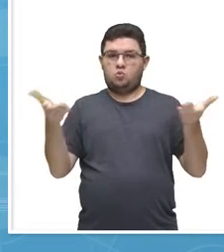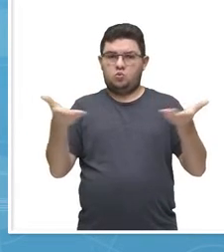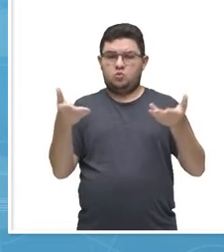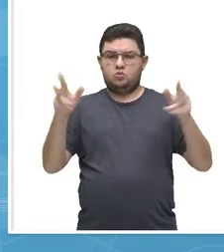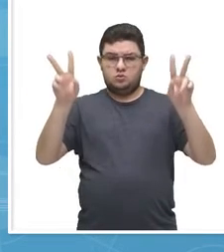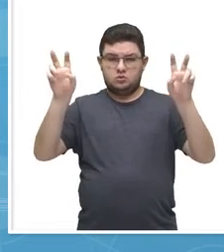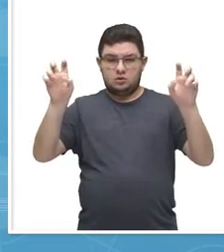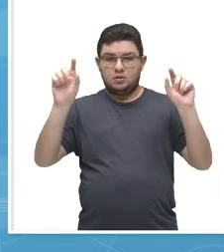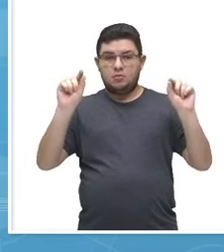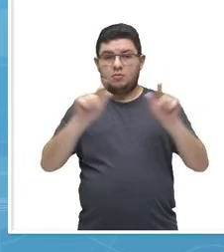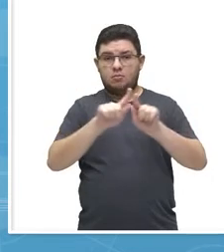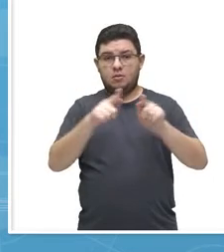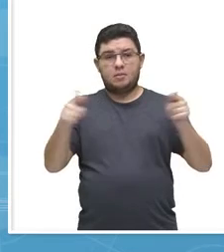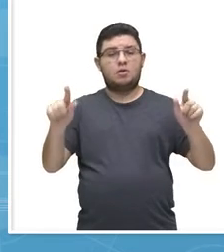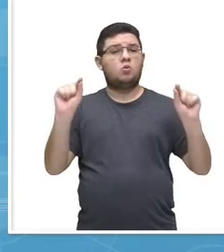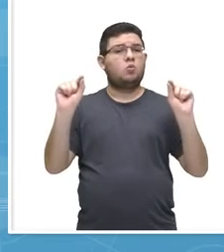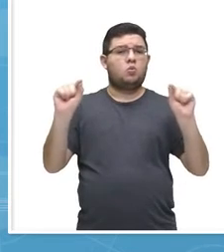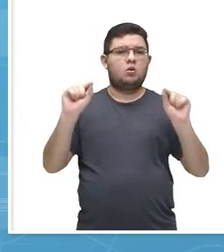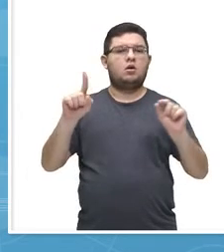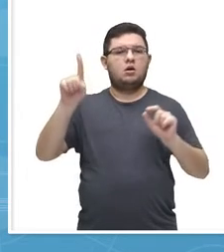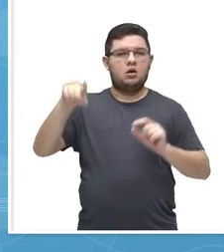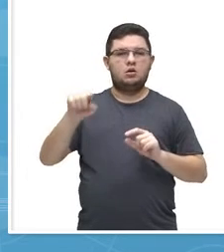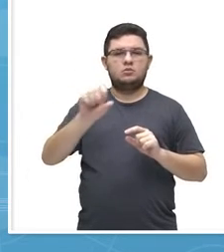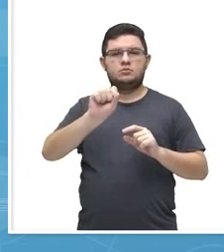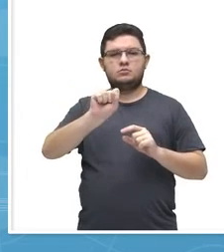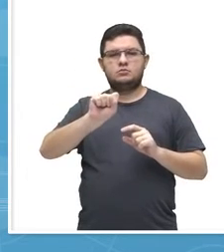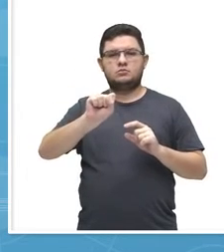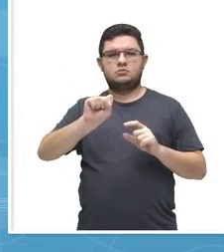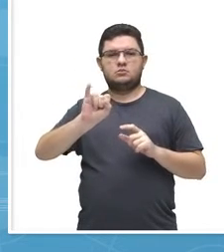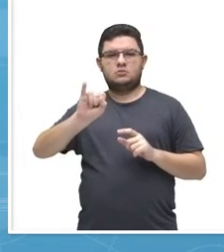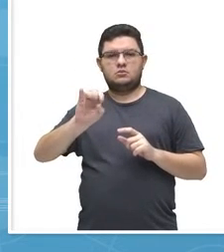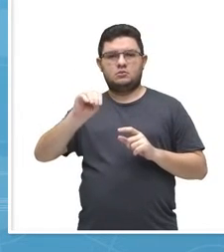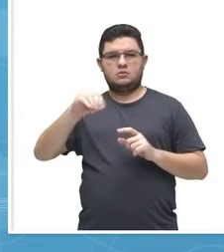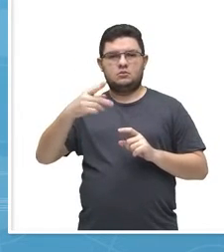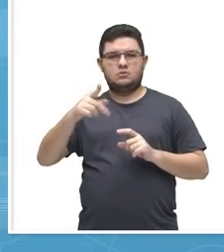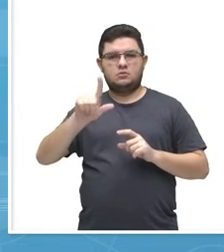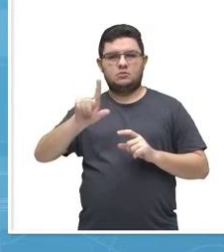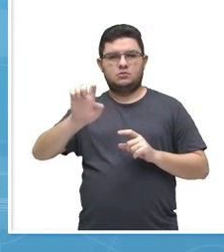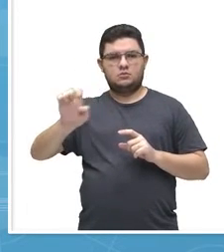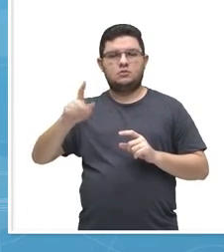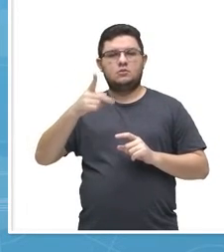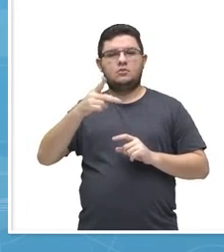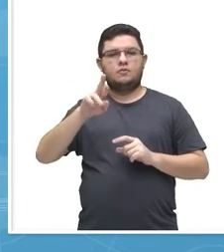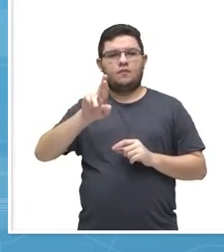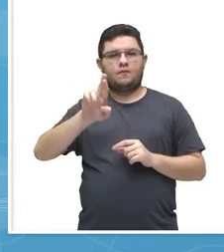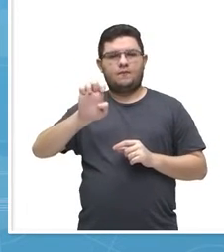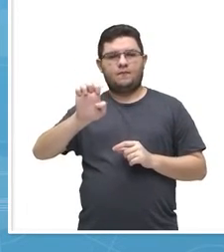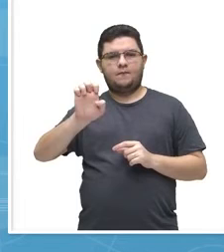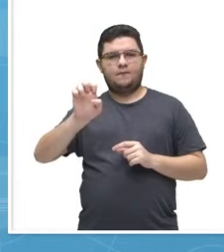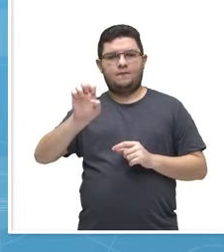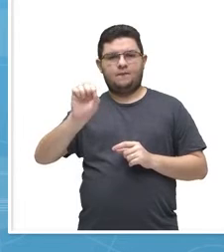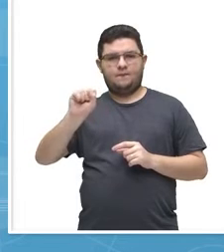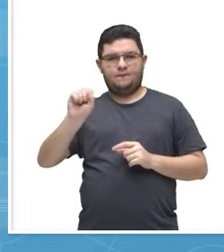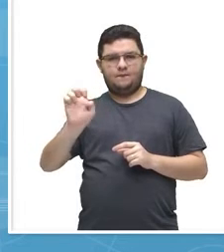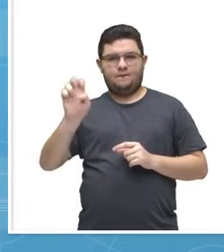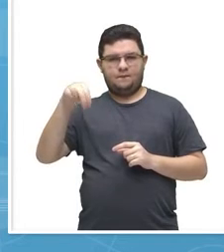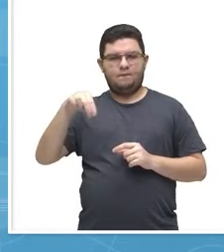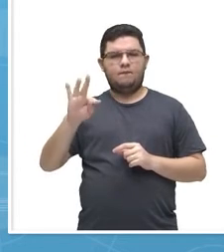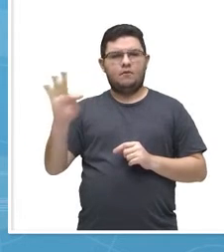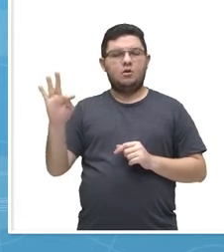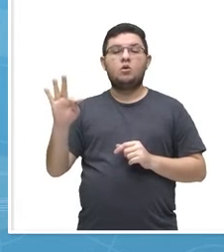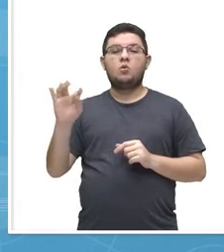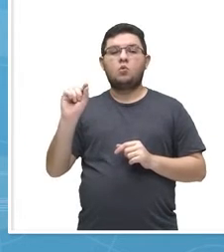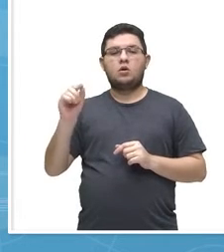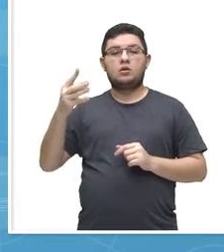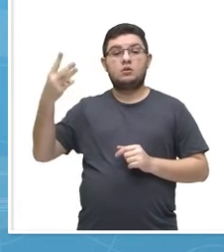tópico gramatical, é Simple Present Third Person. Então, o que acontece na terceira pessoa do Simple Present,